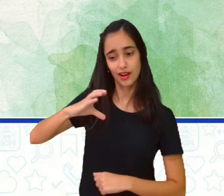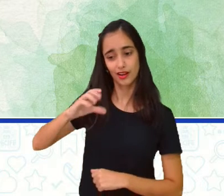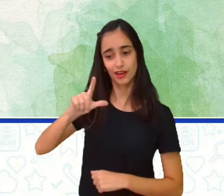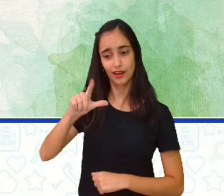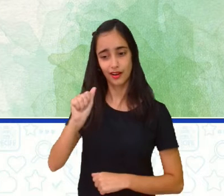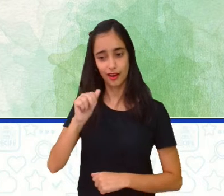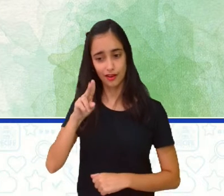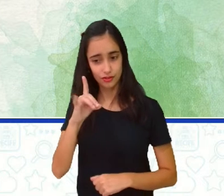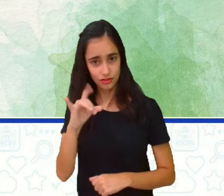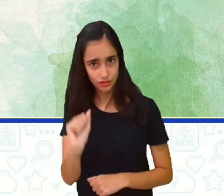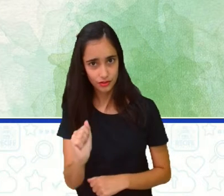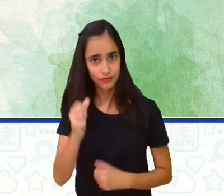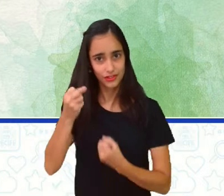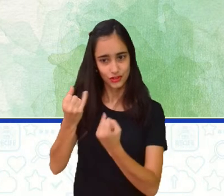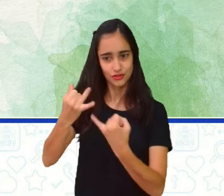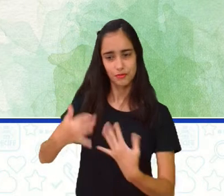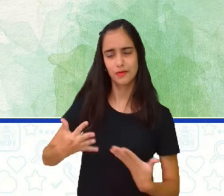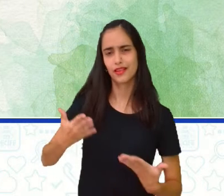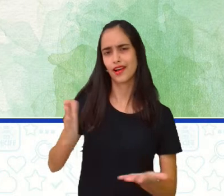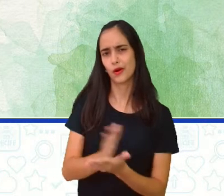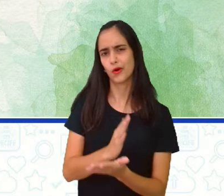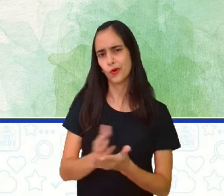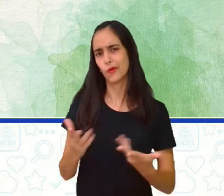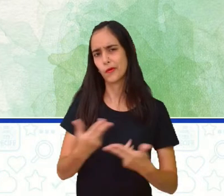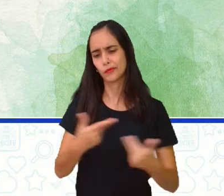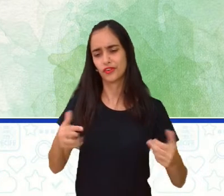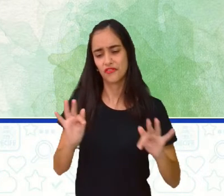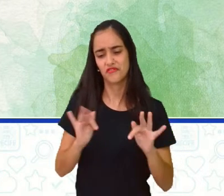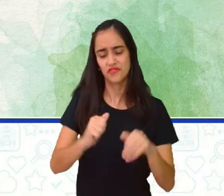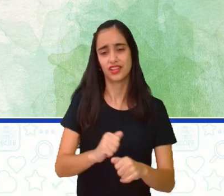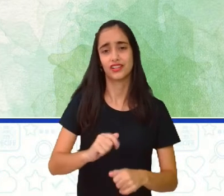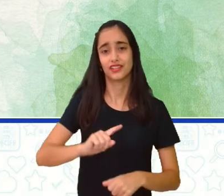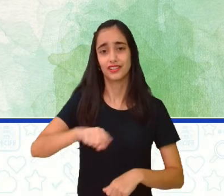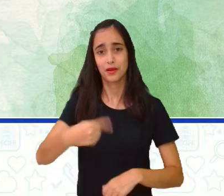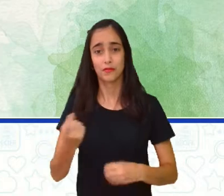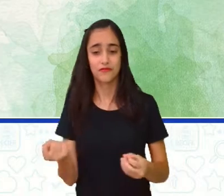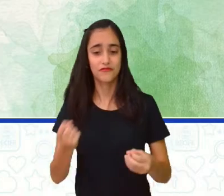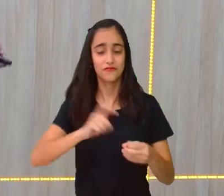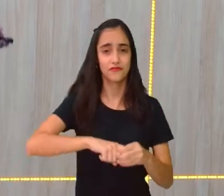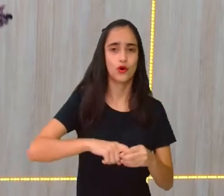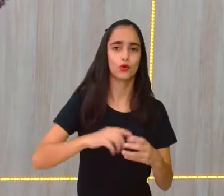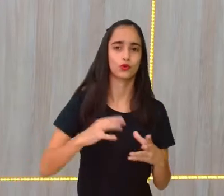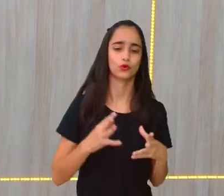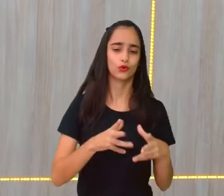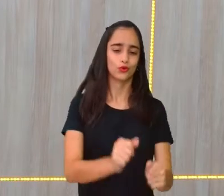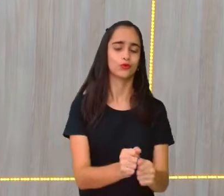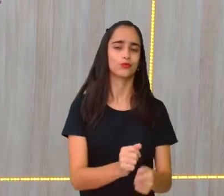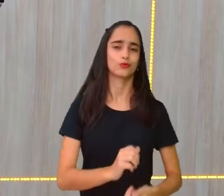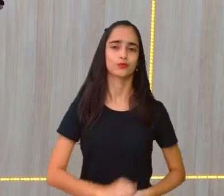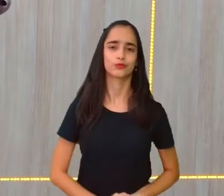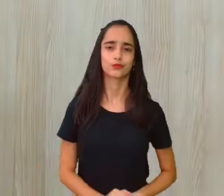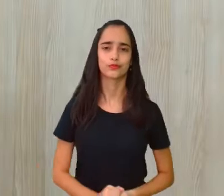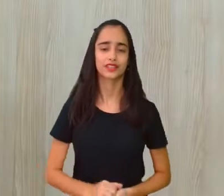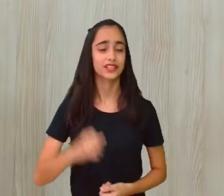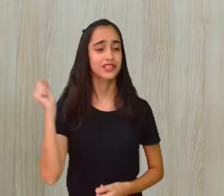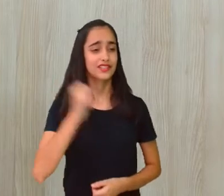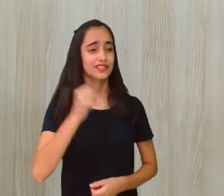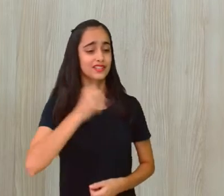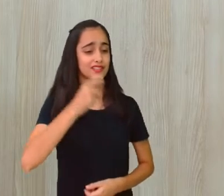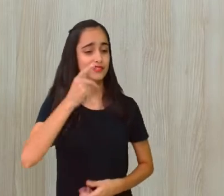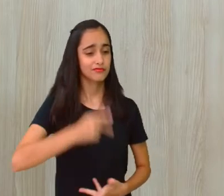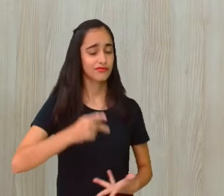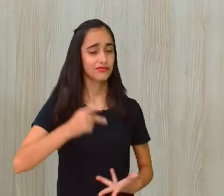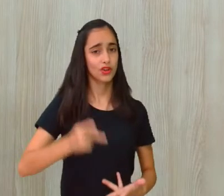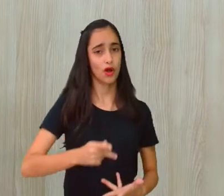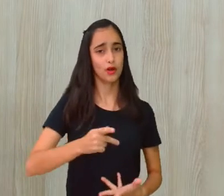notinha final para a gente, dizer quem é que está participando, e eu volto com as considerações finais. É isso aí, professora Isabel. Sabino já